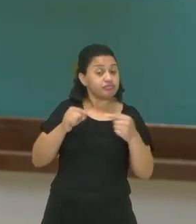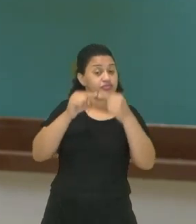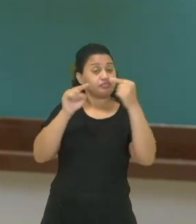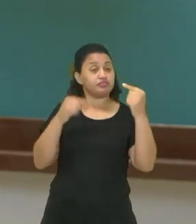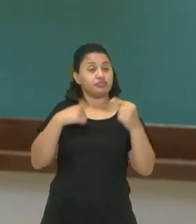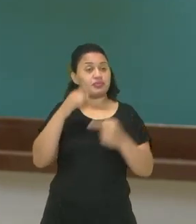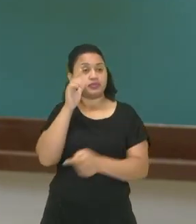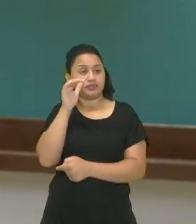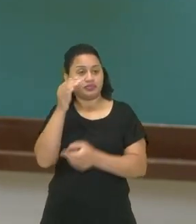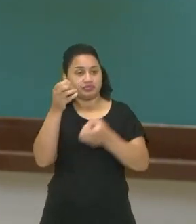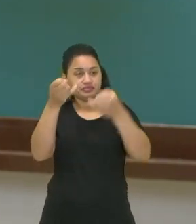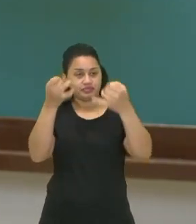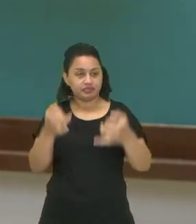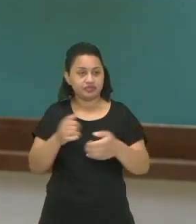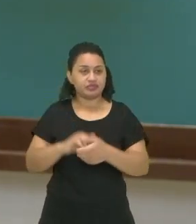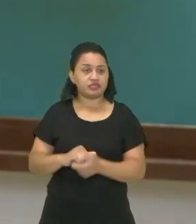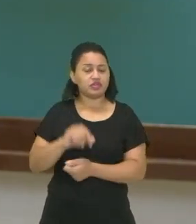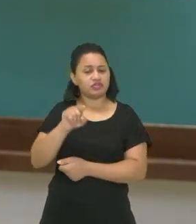acessou o